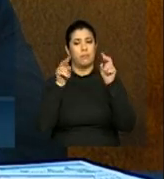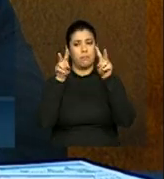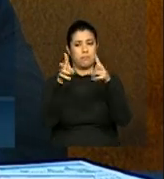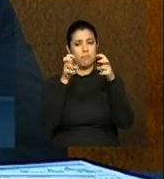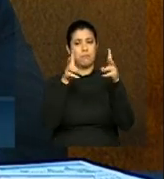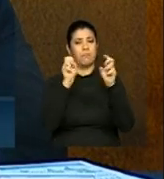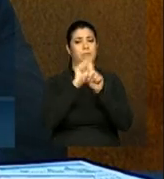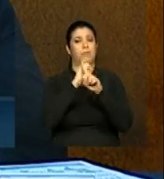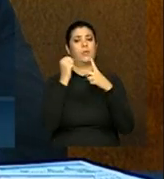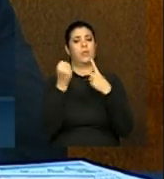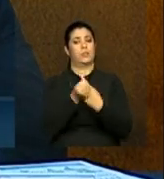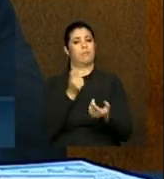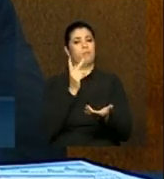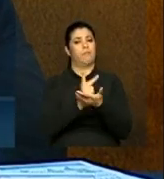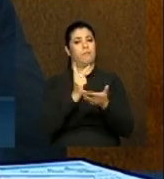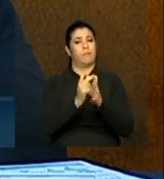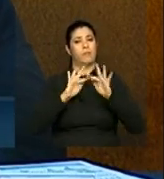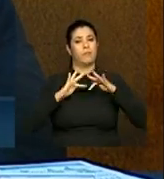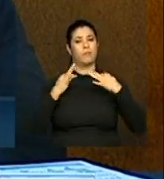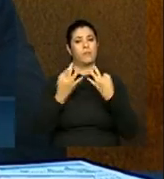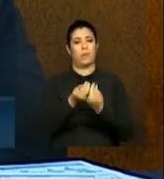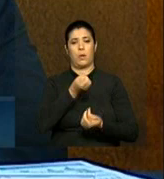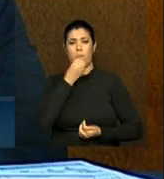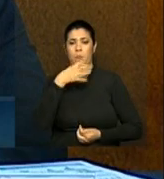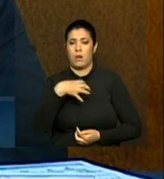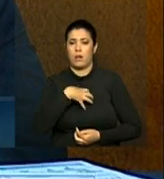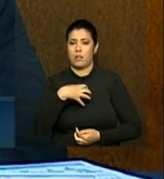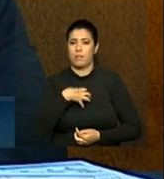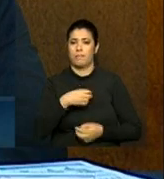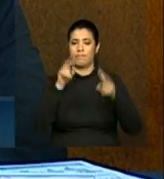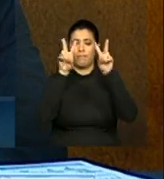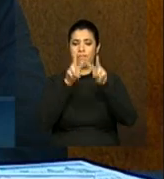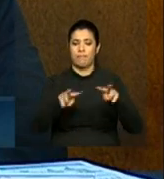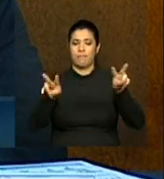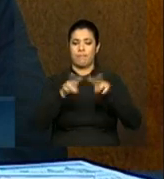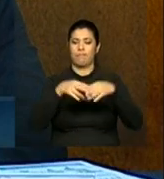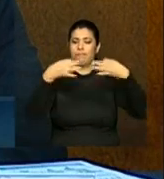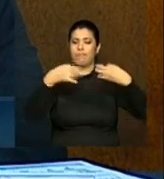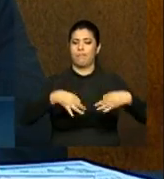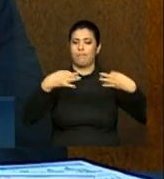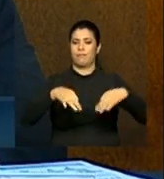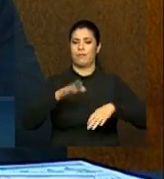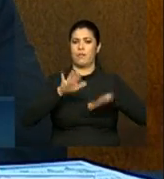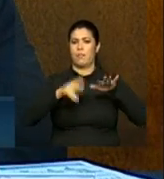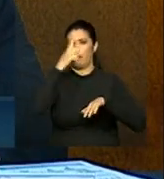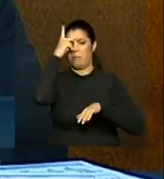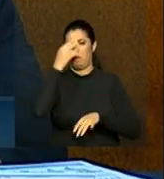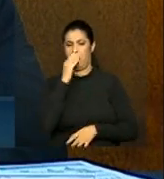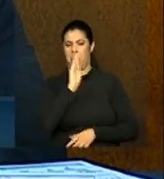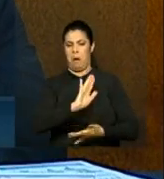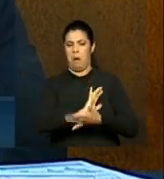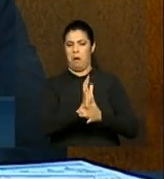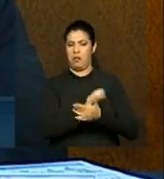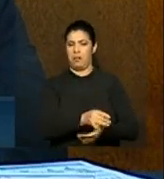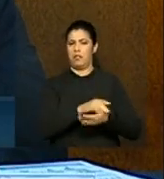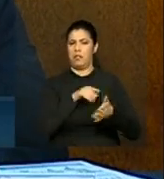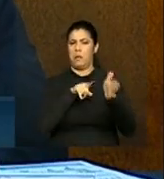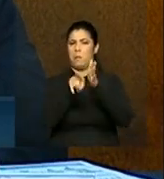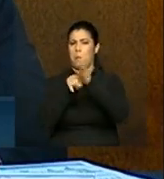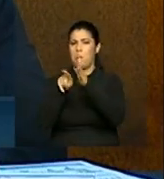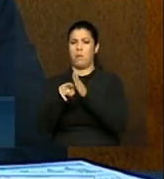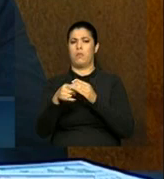mesmo que seja uma sociedade mais fraterna e de bem-estar, é uma visão que tem sido muitas vezes ironizada, questionada,